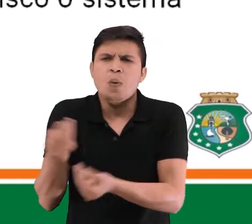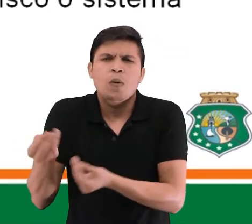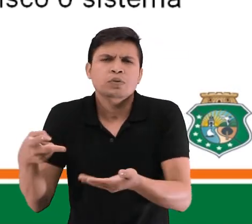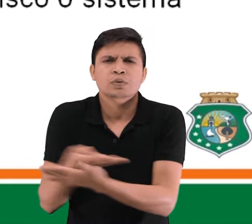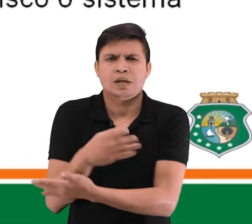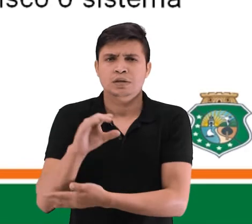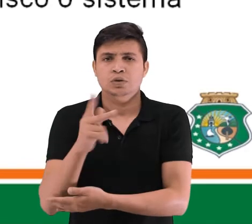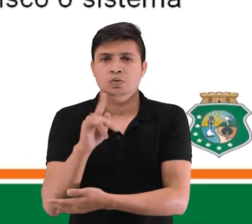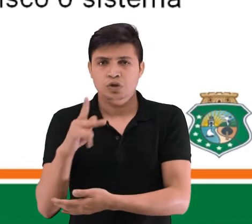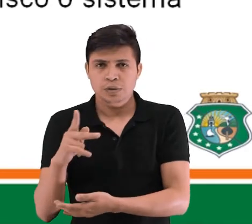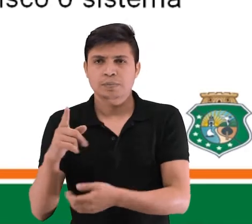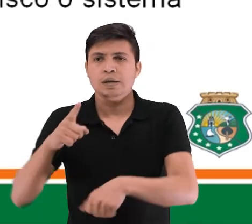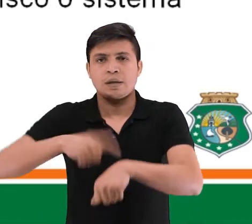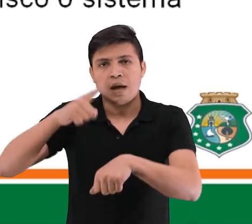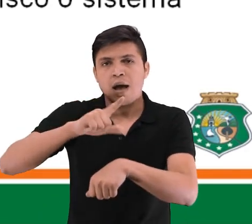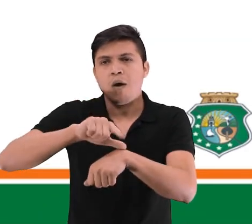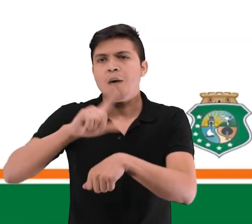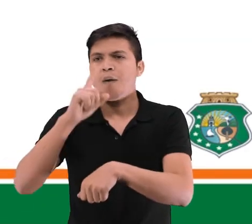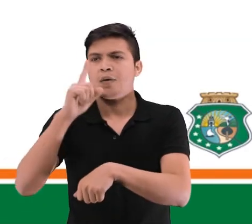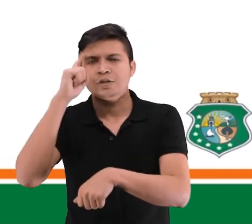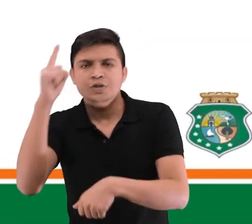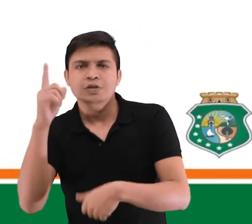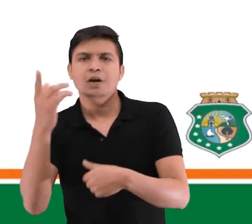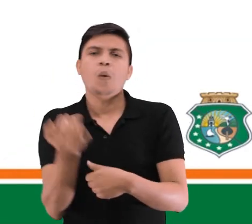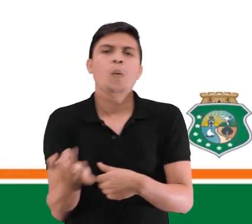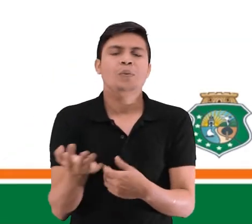chipset, data e horas, entre outras coisas.